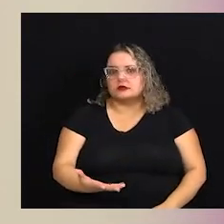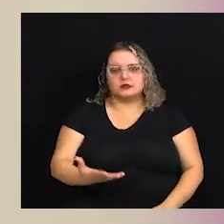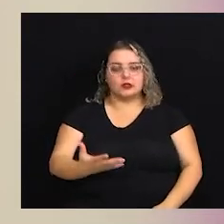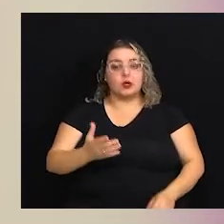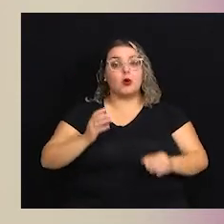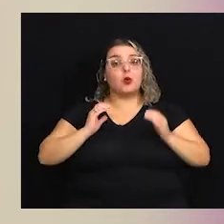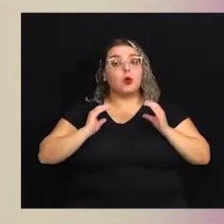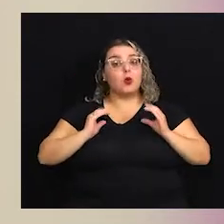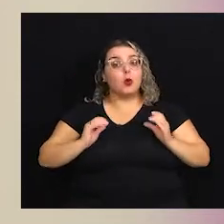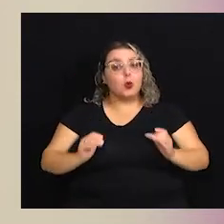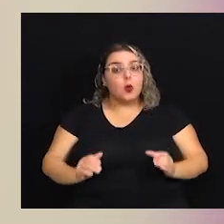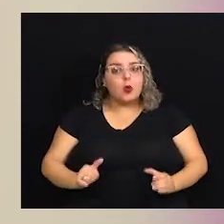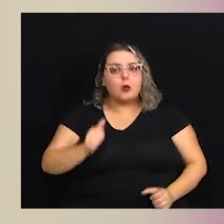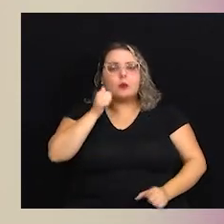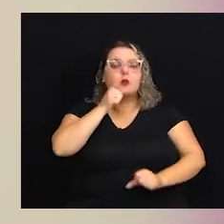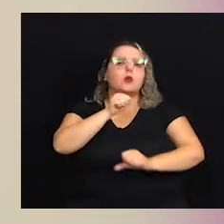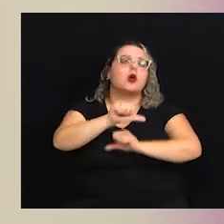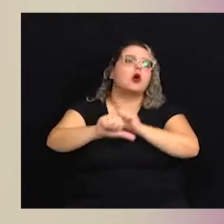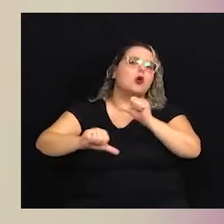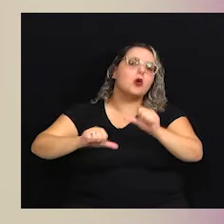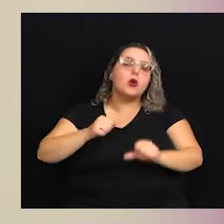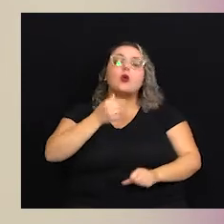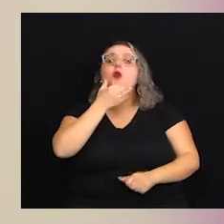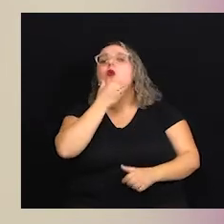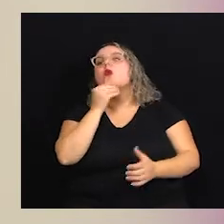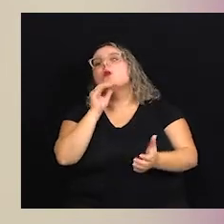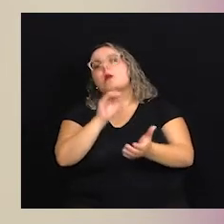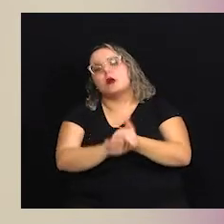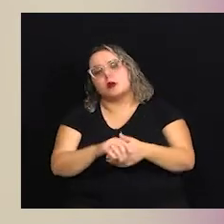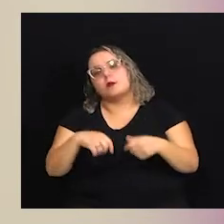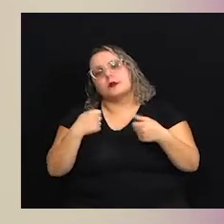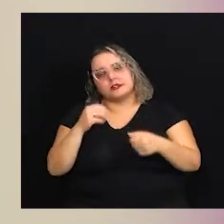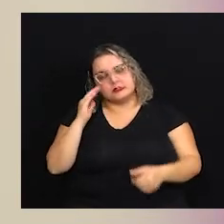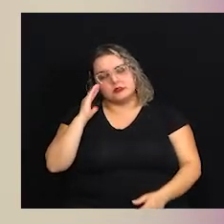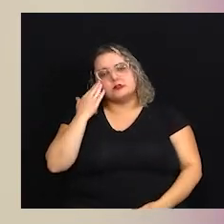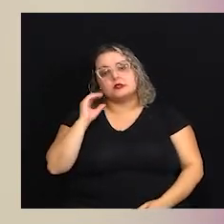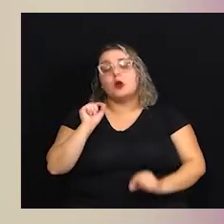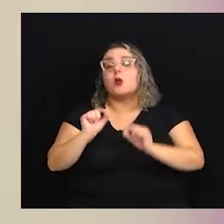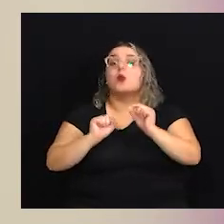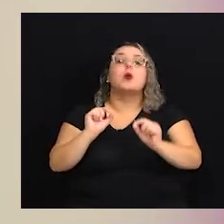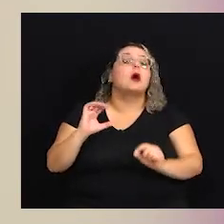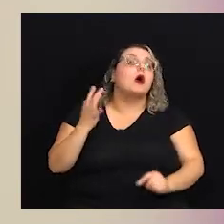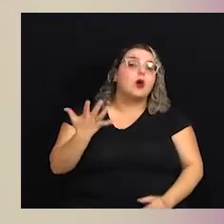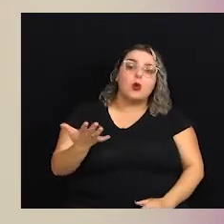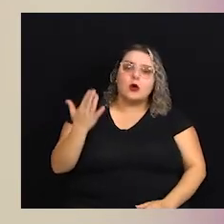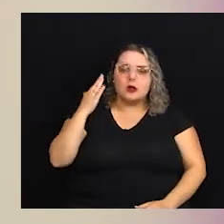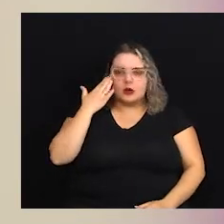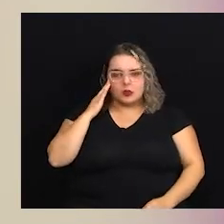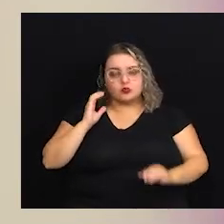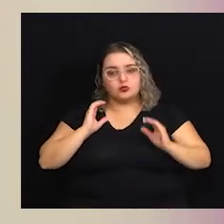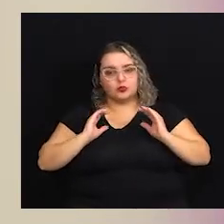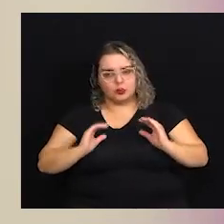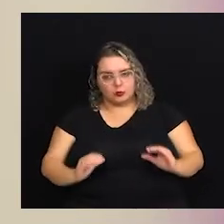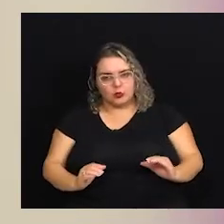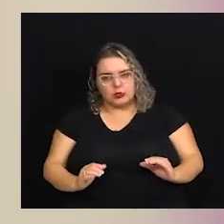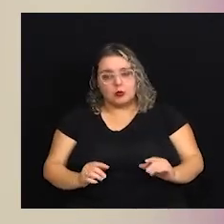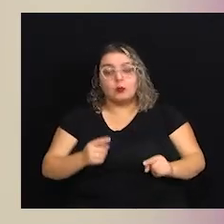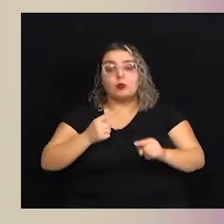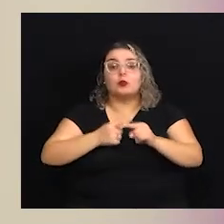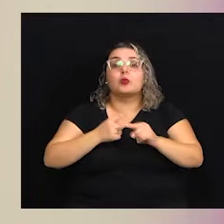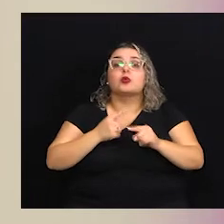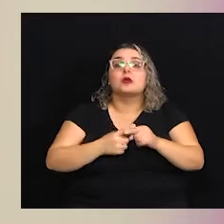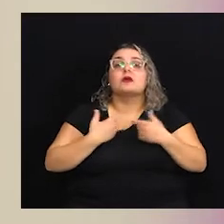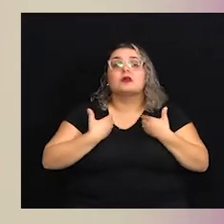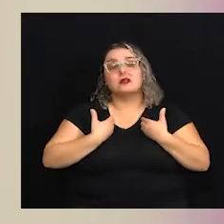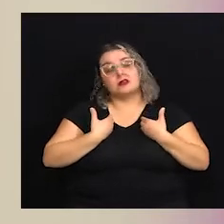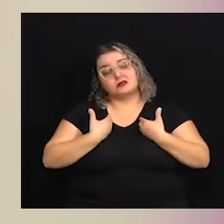Então, o comportamento da mulher muda. Então, o marido precisa entender o que acontece com a mulher a nível de comportamento. Por